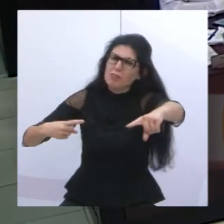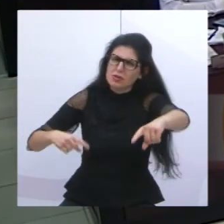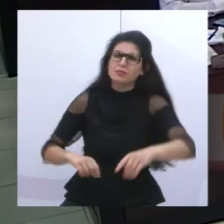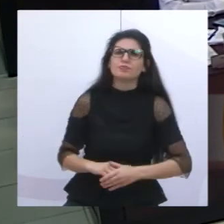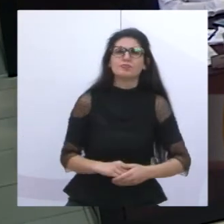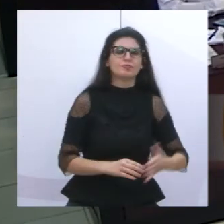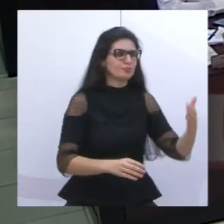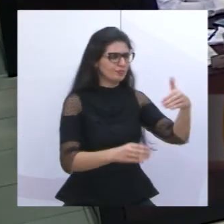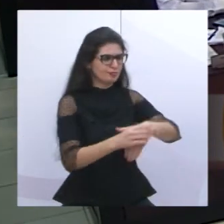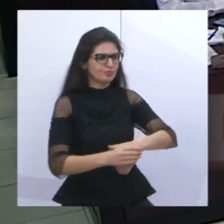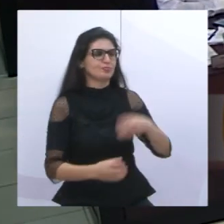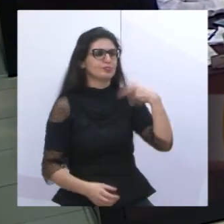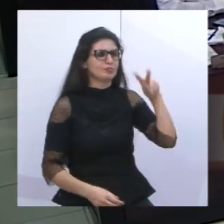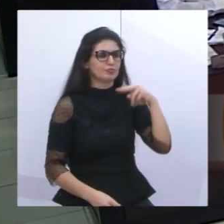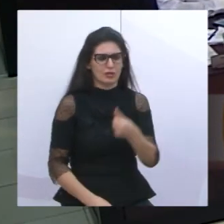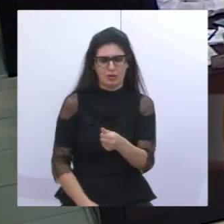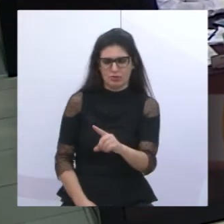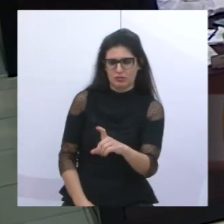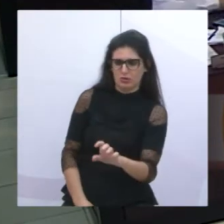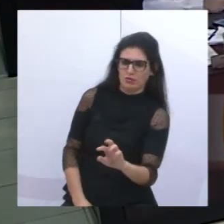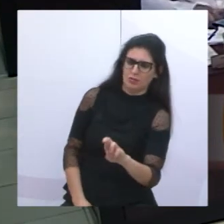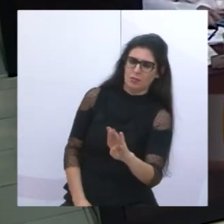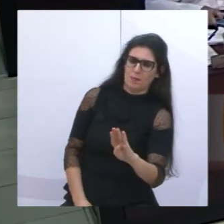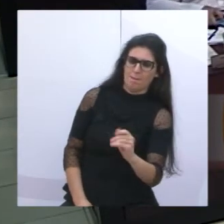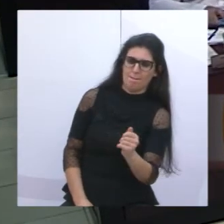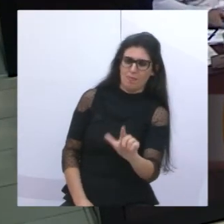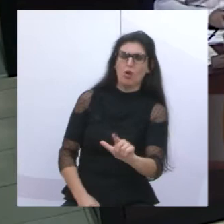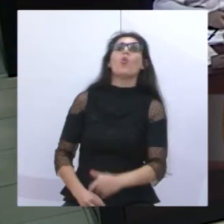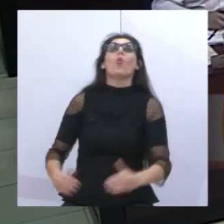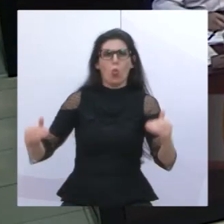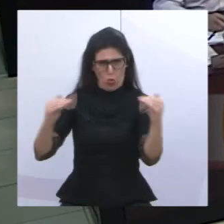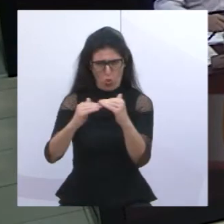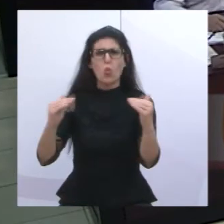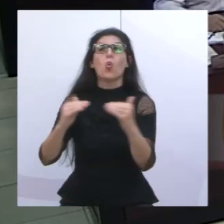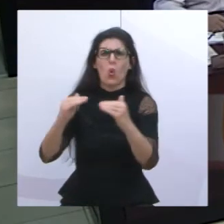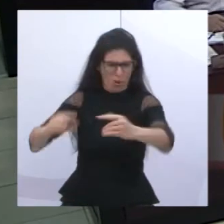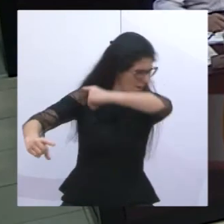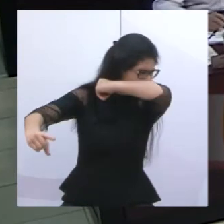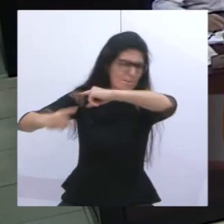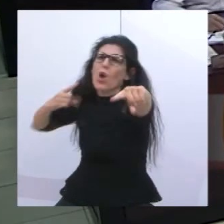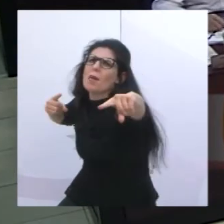Como vota o vereador Aderbal Sodré? Favorável ao veto.